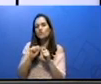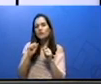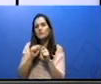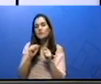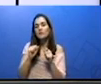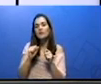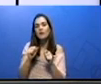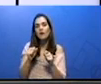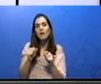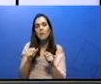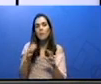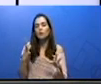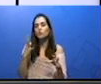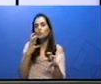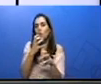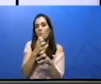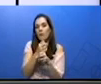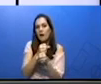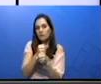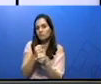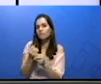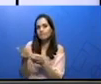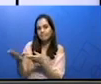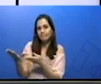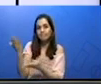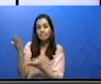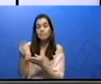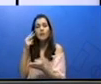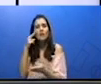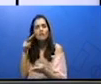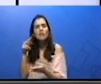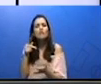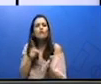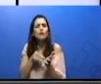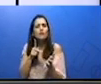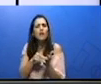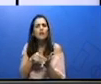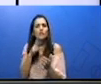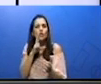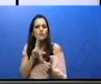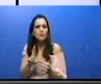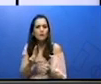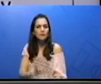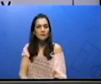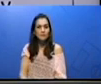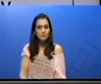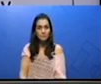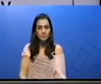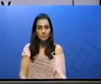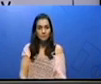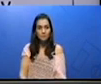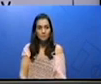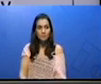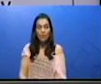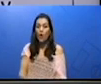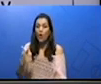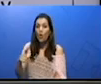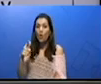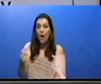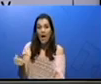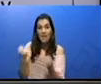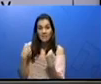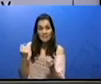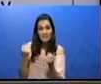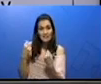né, o reagente e ver se realmente vai dar o que temos no produto final. Nesse outro exercício,